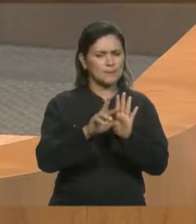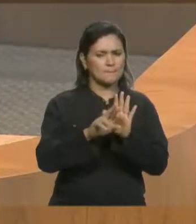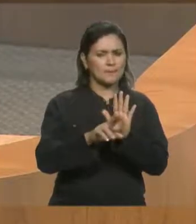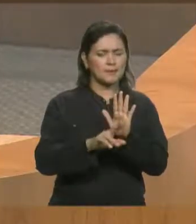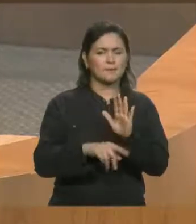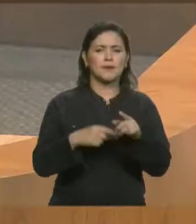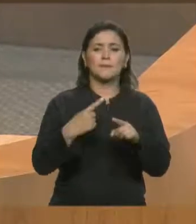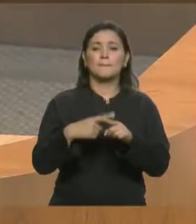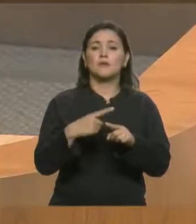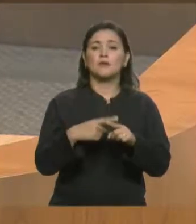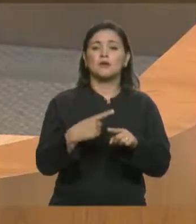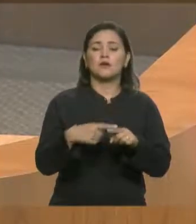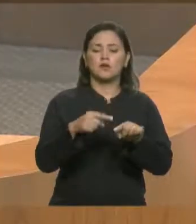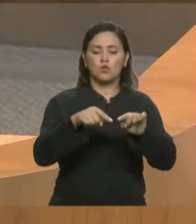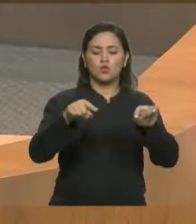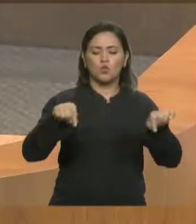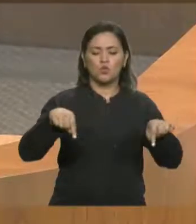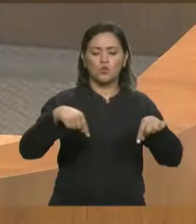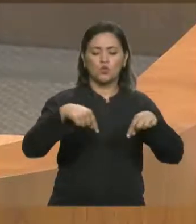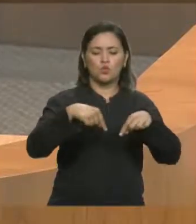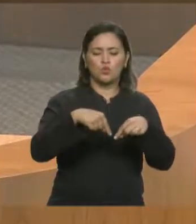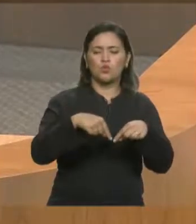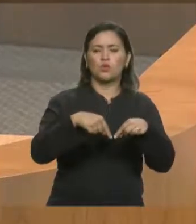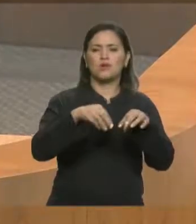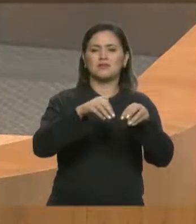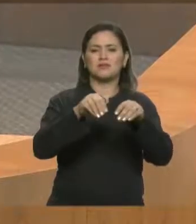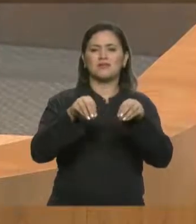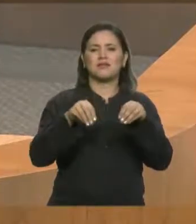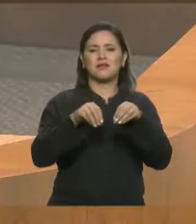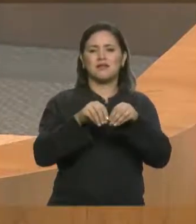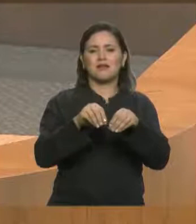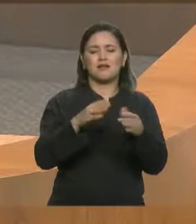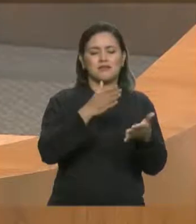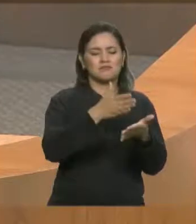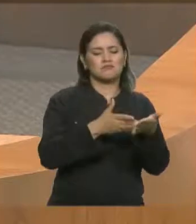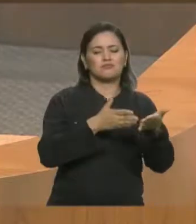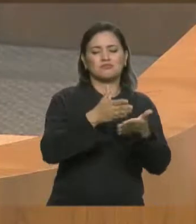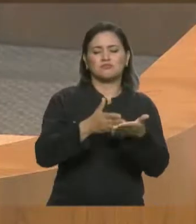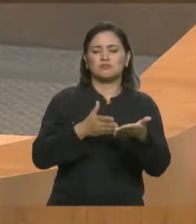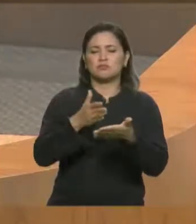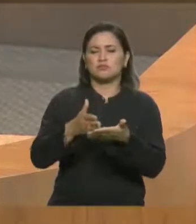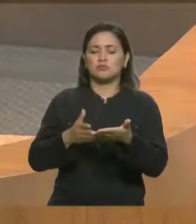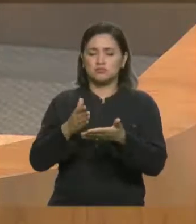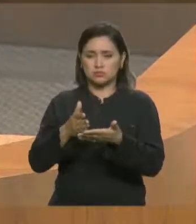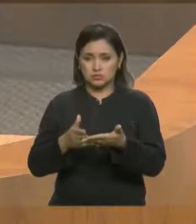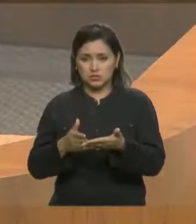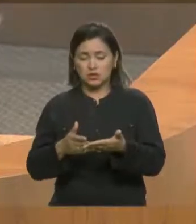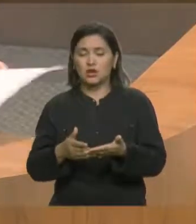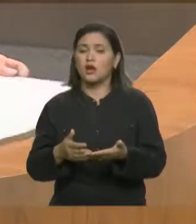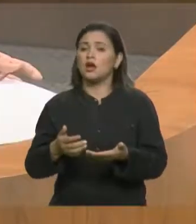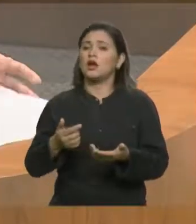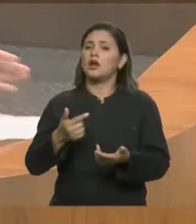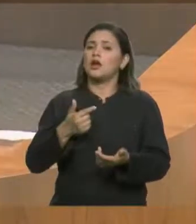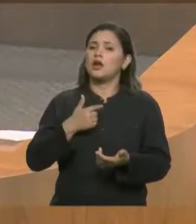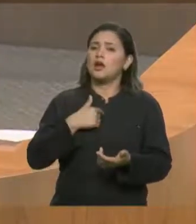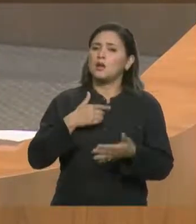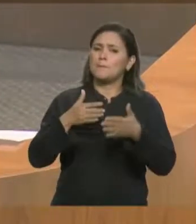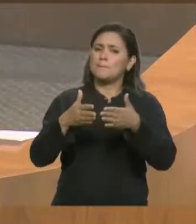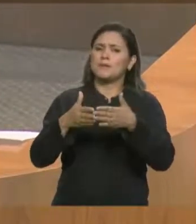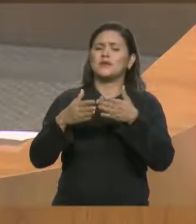a criação de uma vara agrária. E faço essa defesa muito antes de ser deputado. Lembro